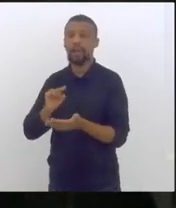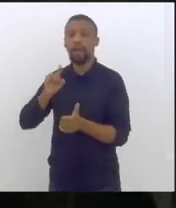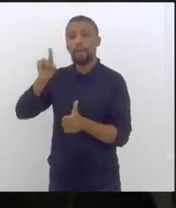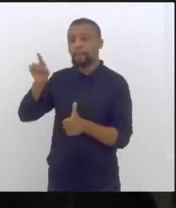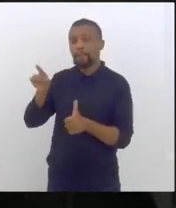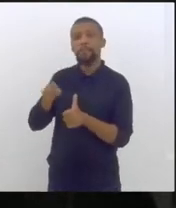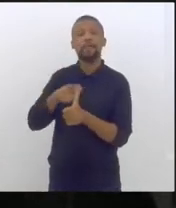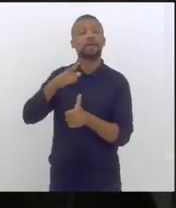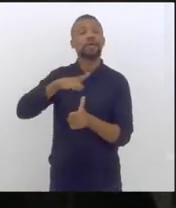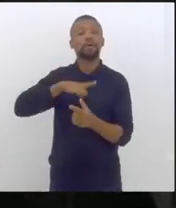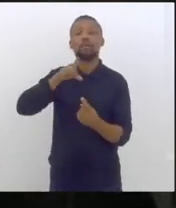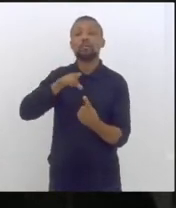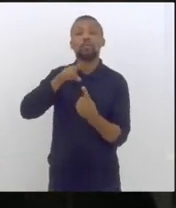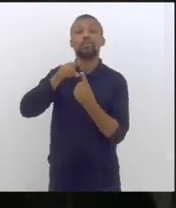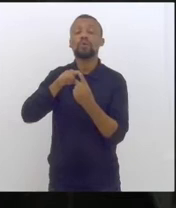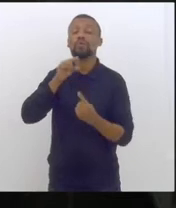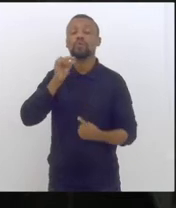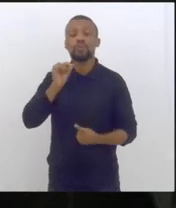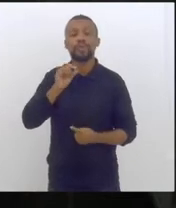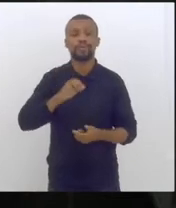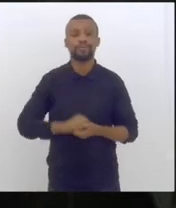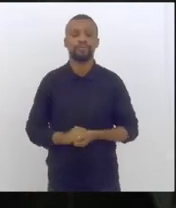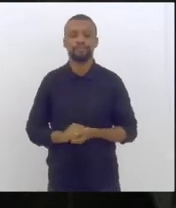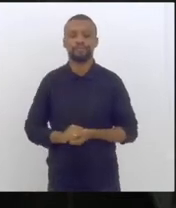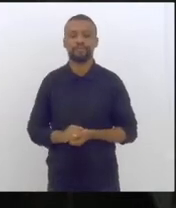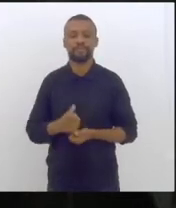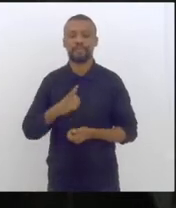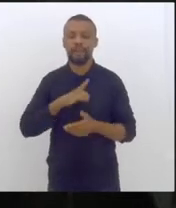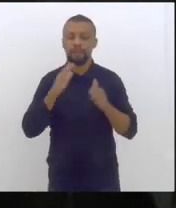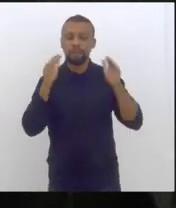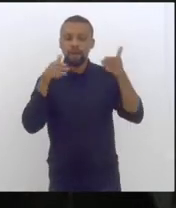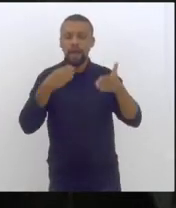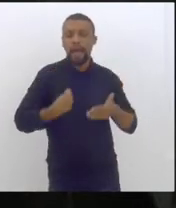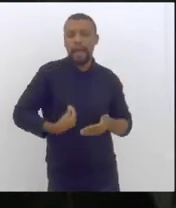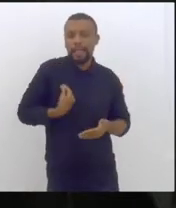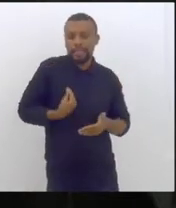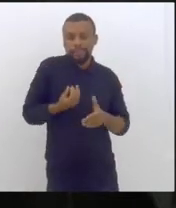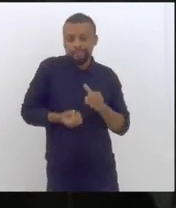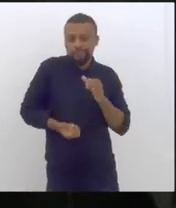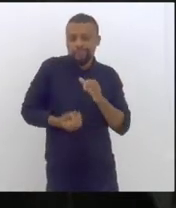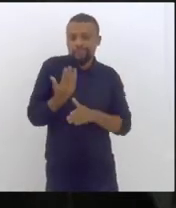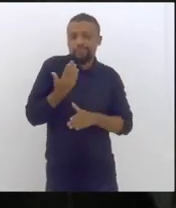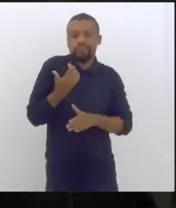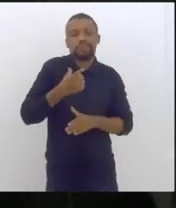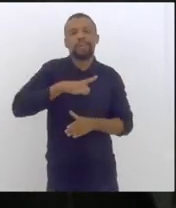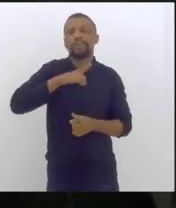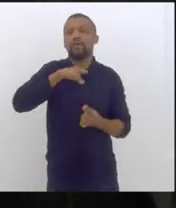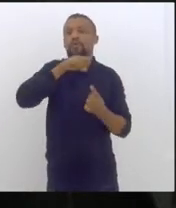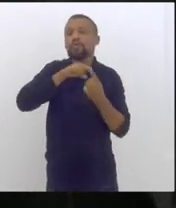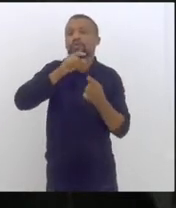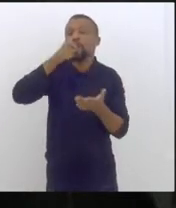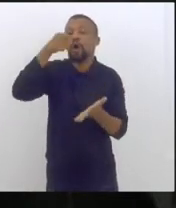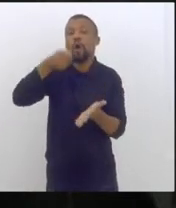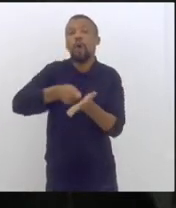primeiro ganho da própria existência foi obrigar